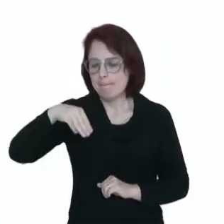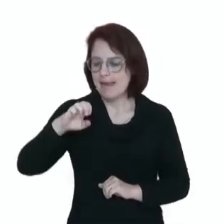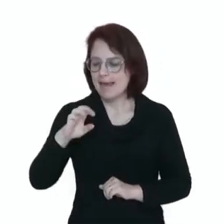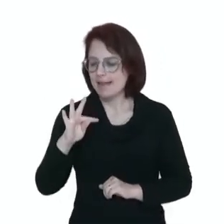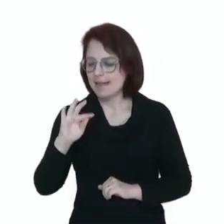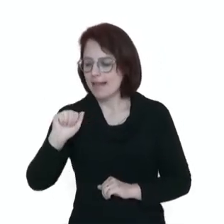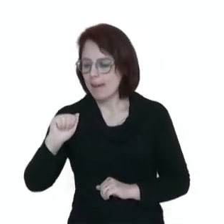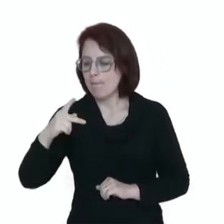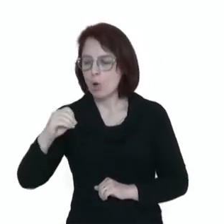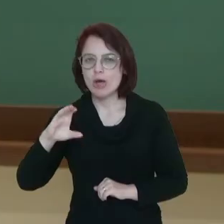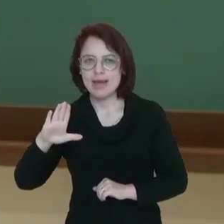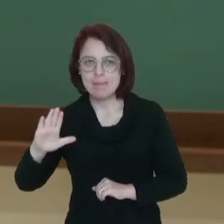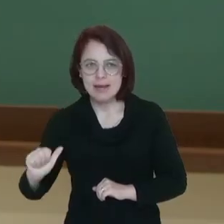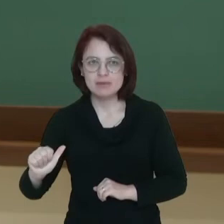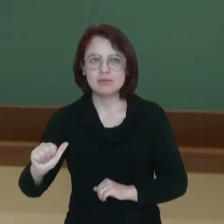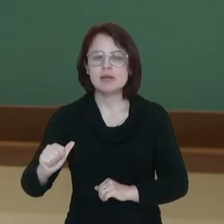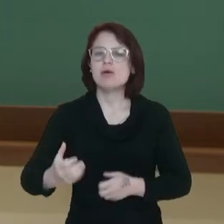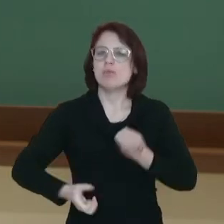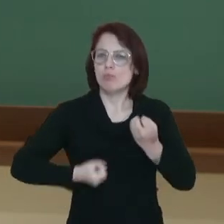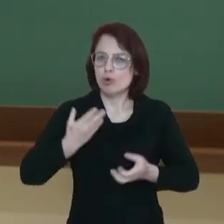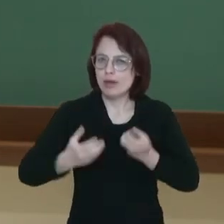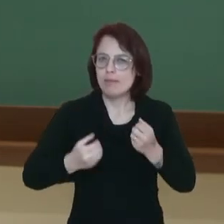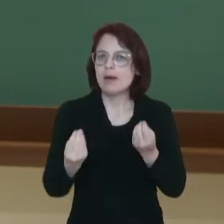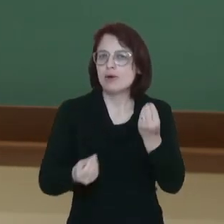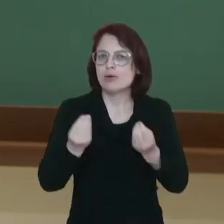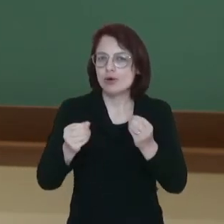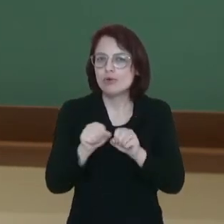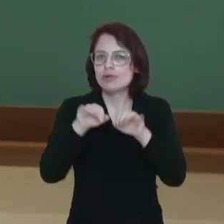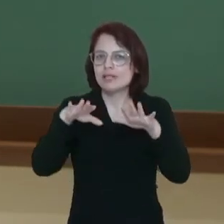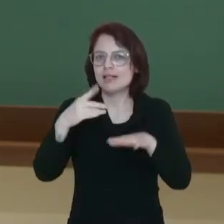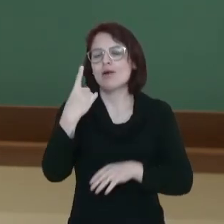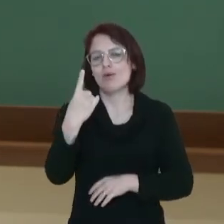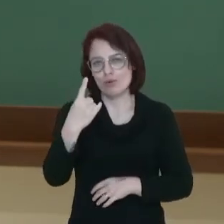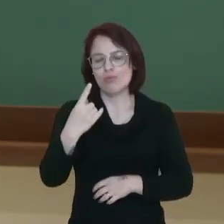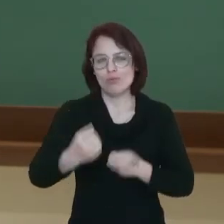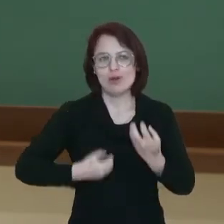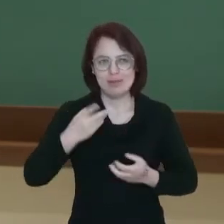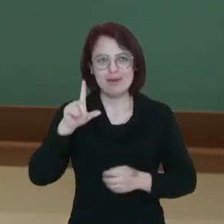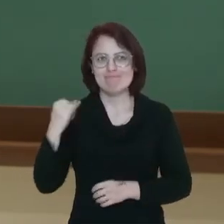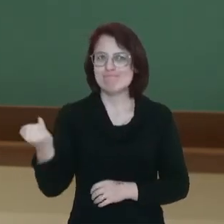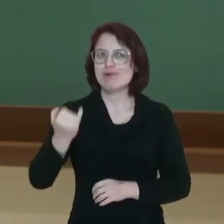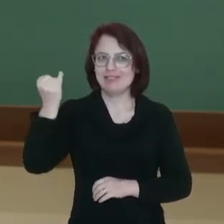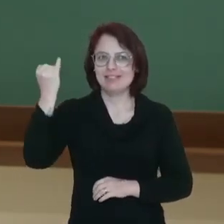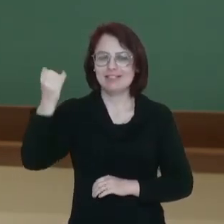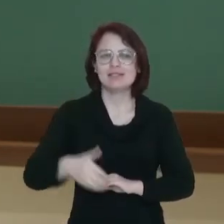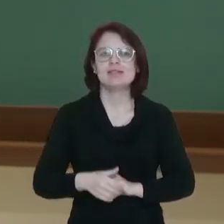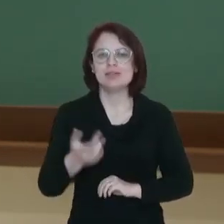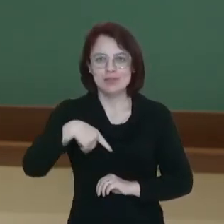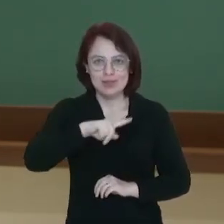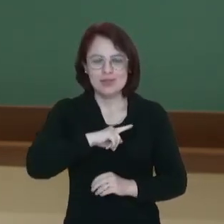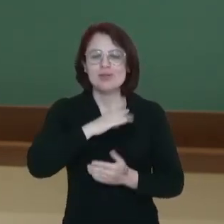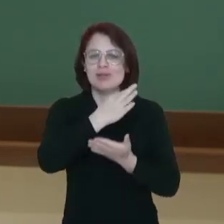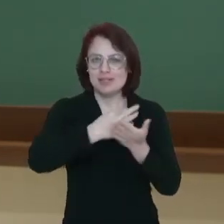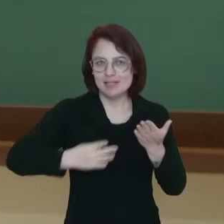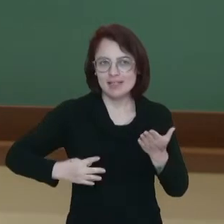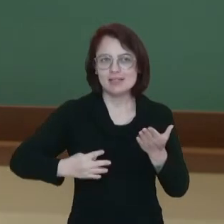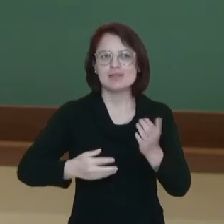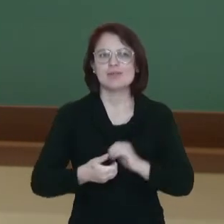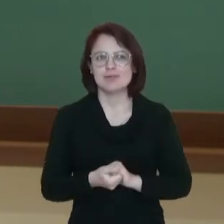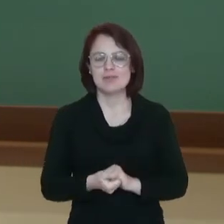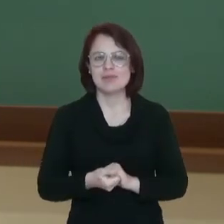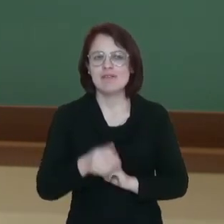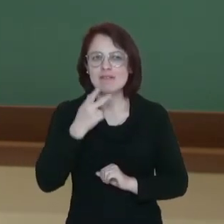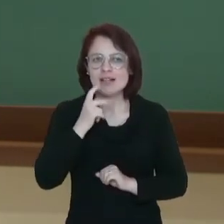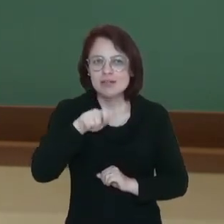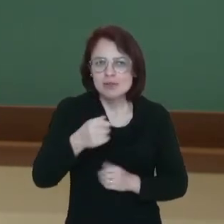Metapoema, um poema que fala sobre como se cria um poema. Isso é muito interessante, Um texto que fala como cria a si